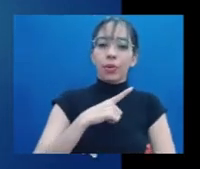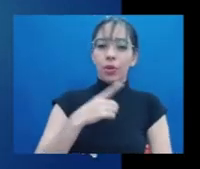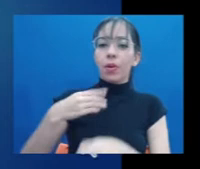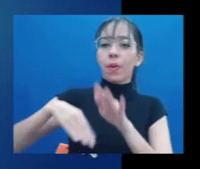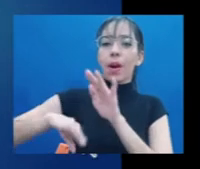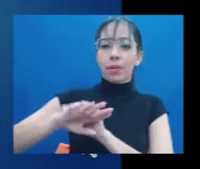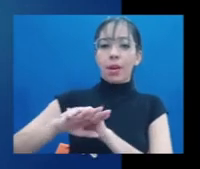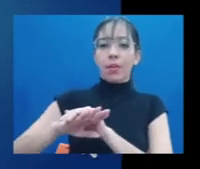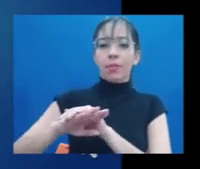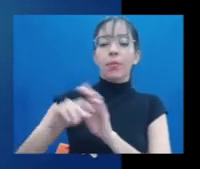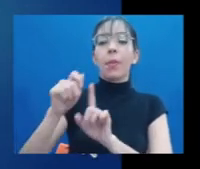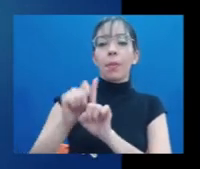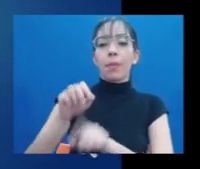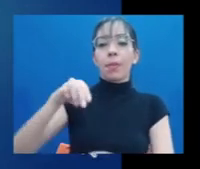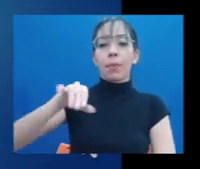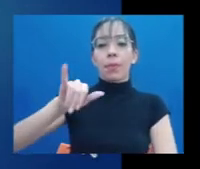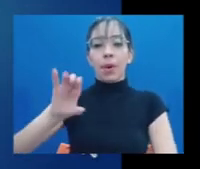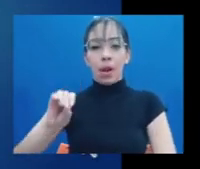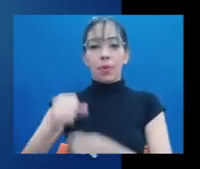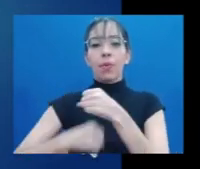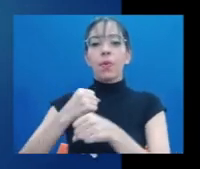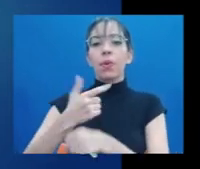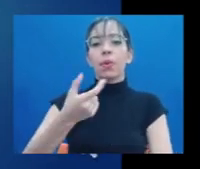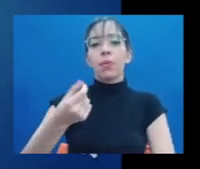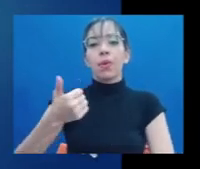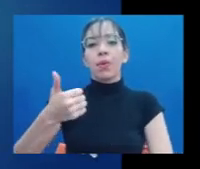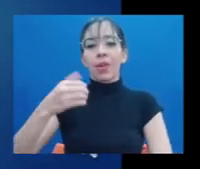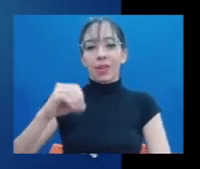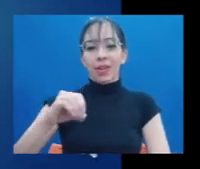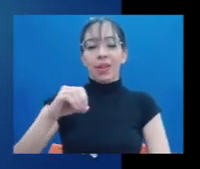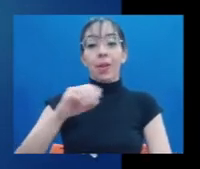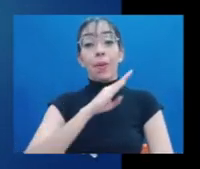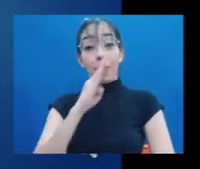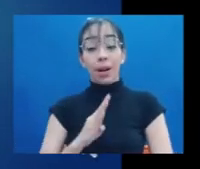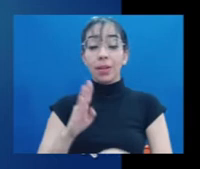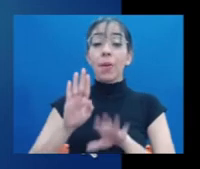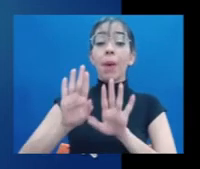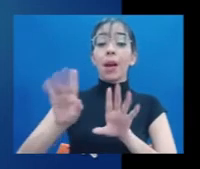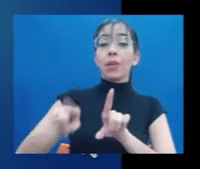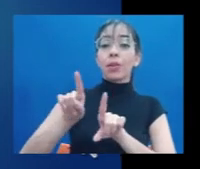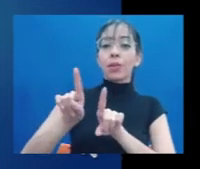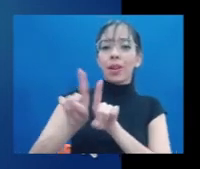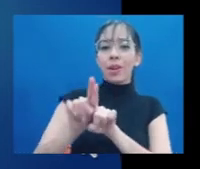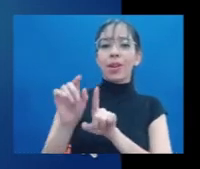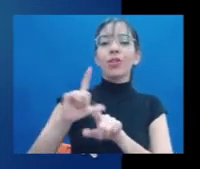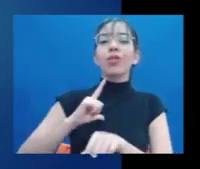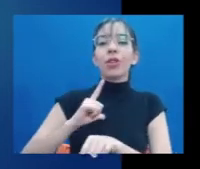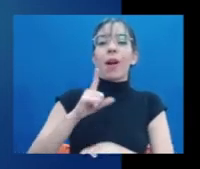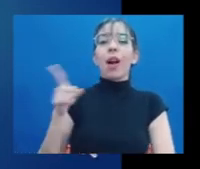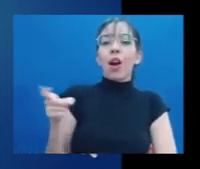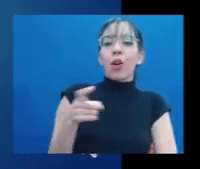2010 e destruiu um dos principais acervos de cobras, aranhas e escorpiões para pesquisas não só no nosso país, mas no mundo. Então, mais de 70